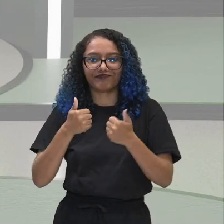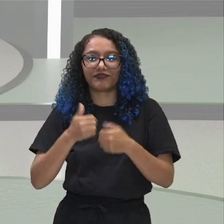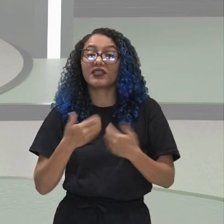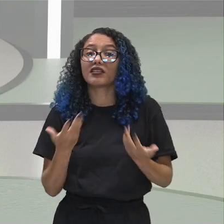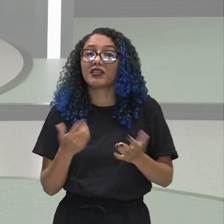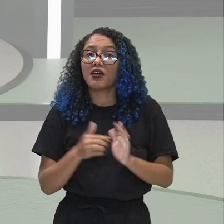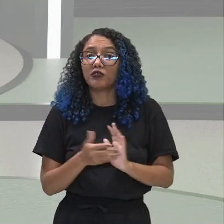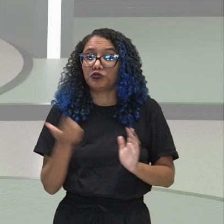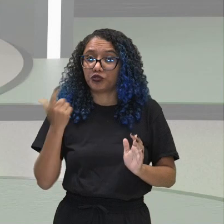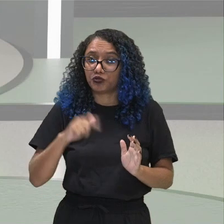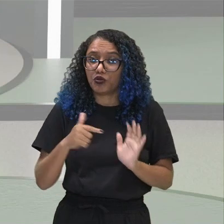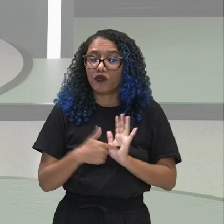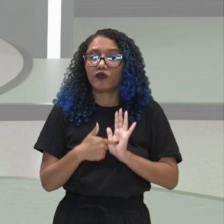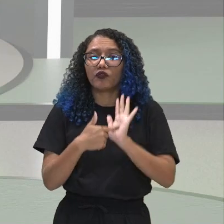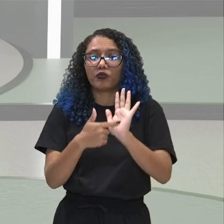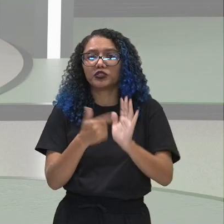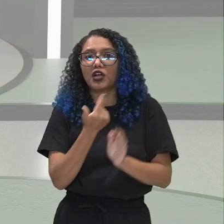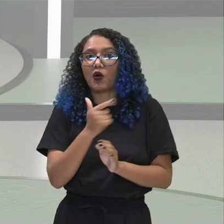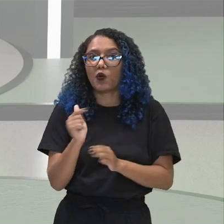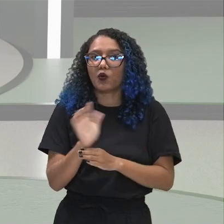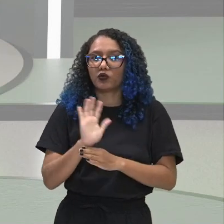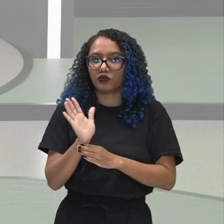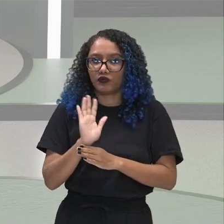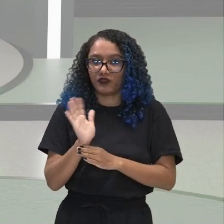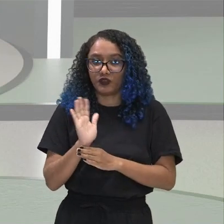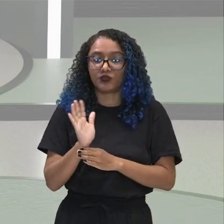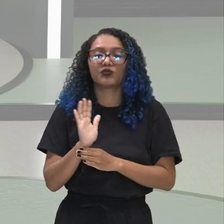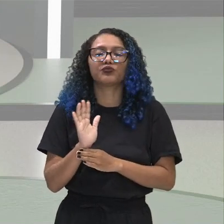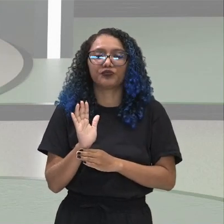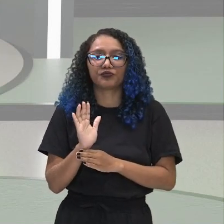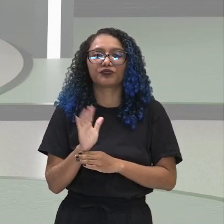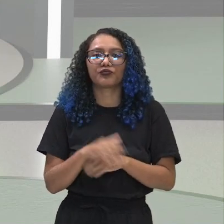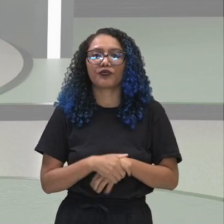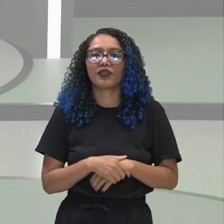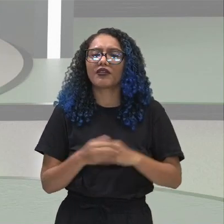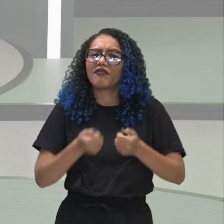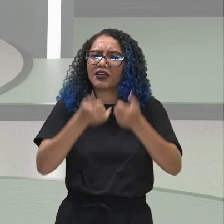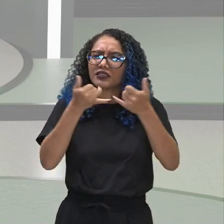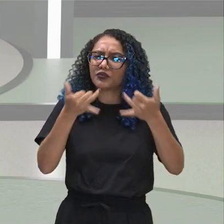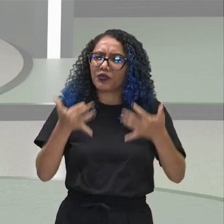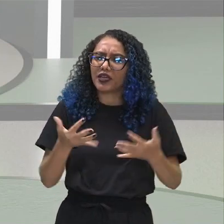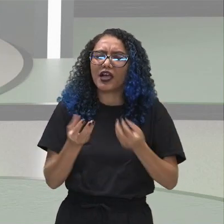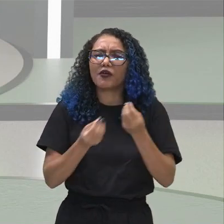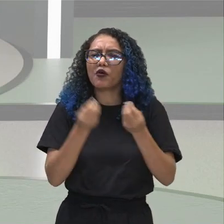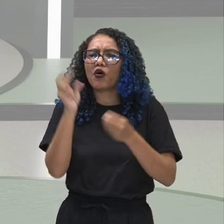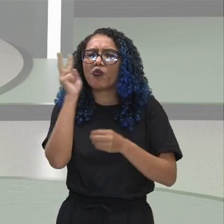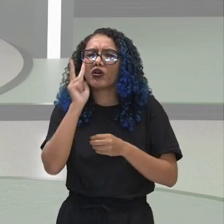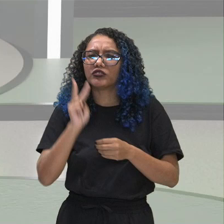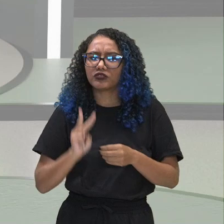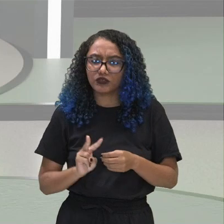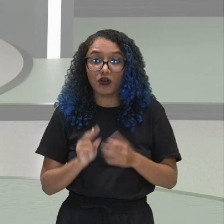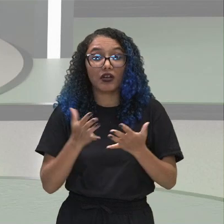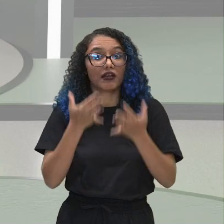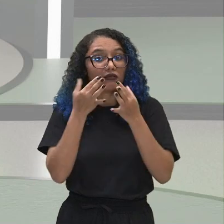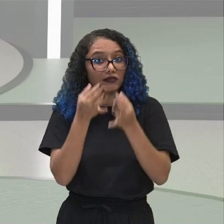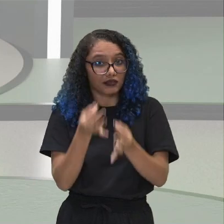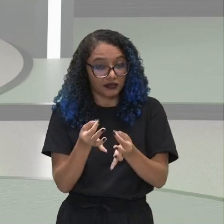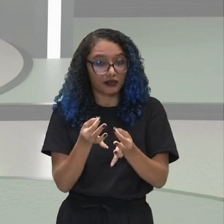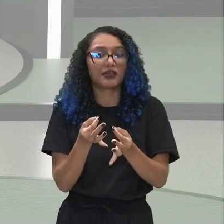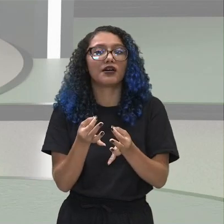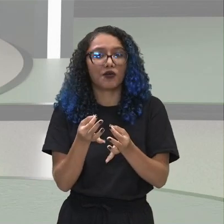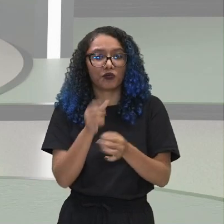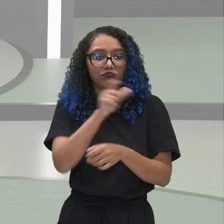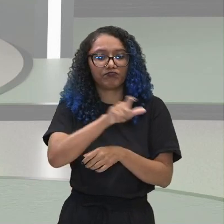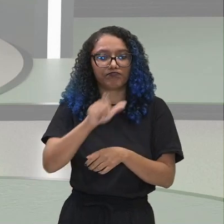para vocês mais um VTzinho contextualizando esse histórico. Preste bem atenção para os